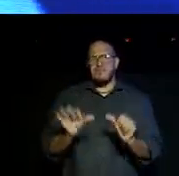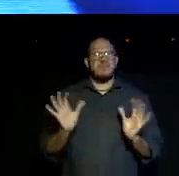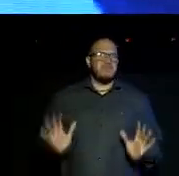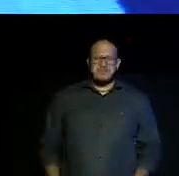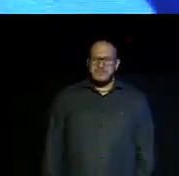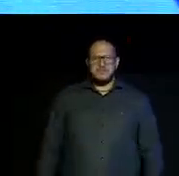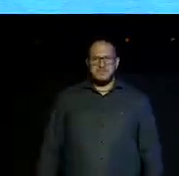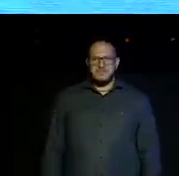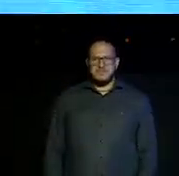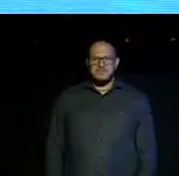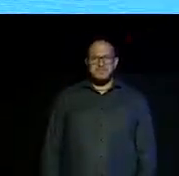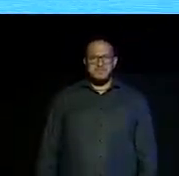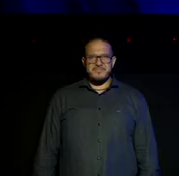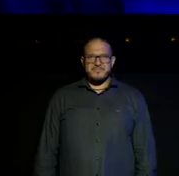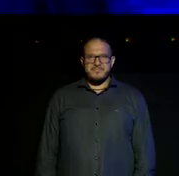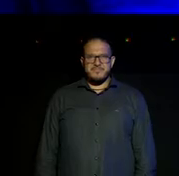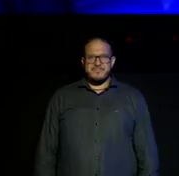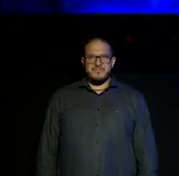picada.